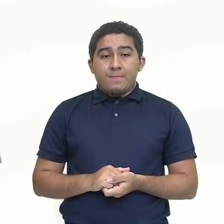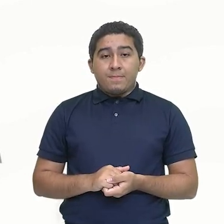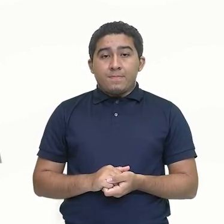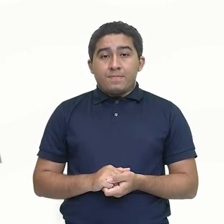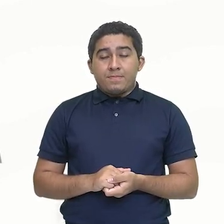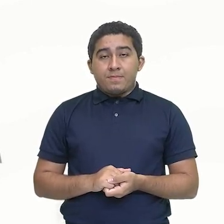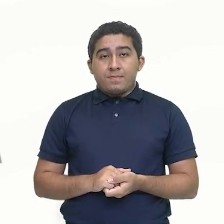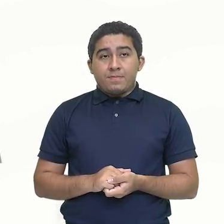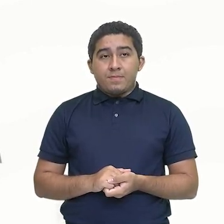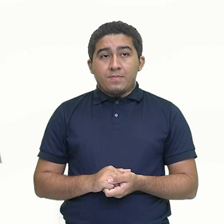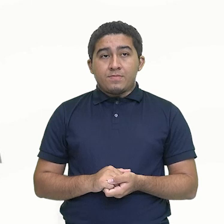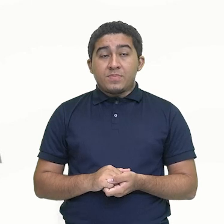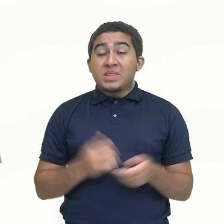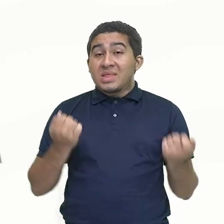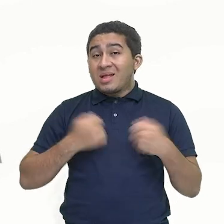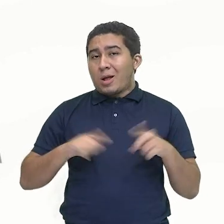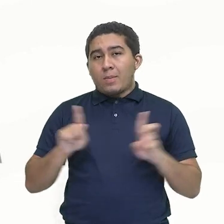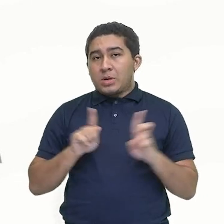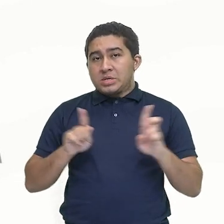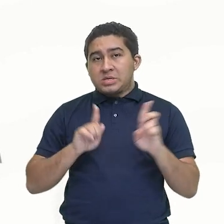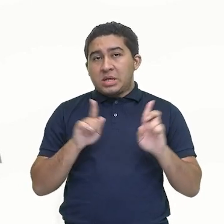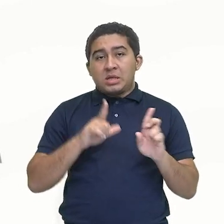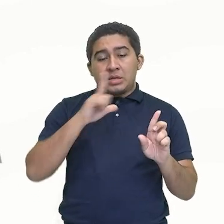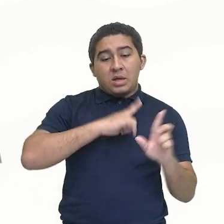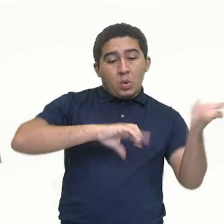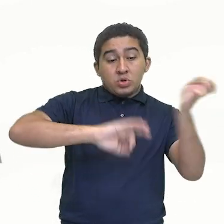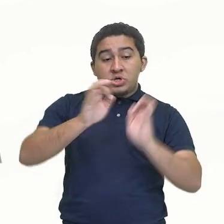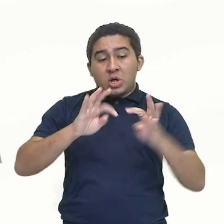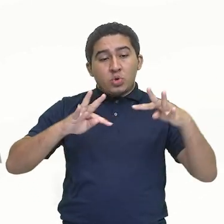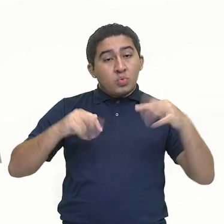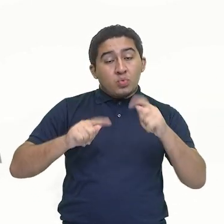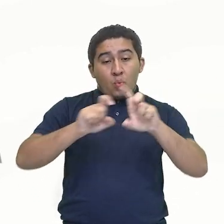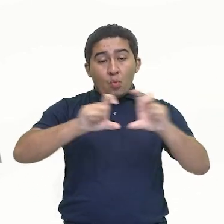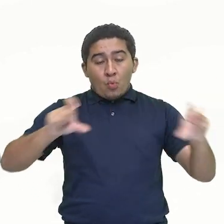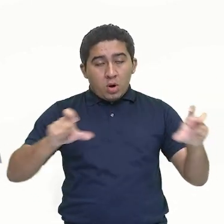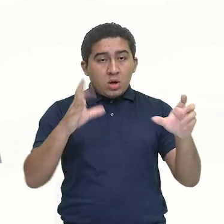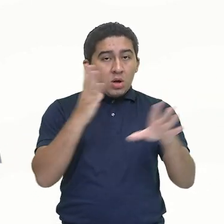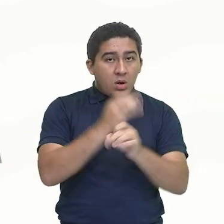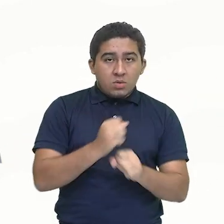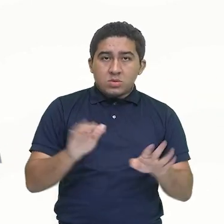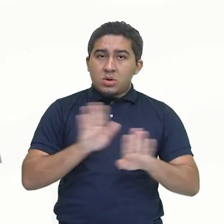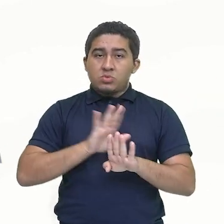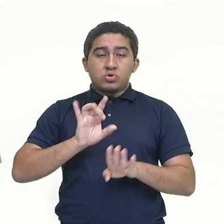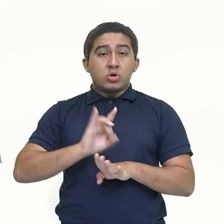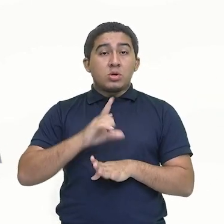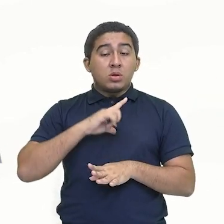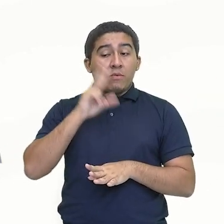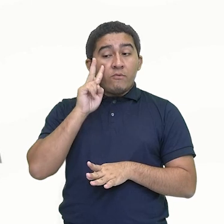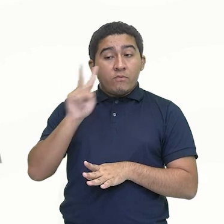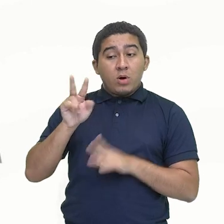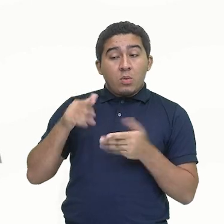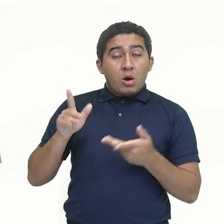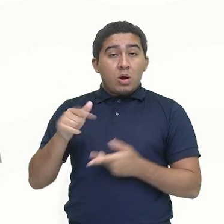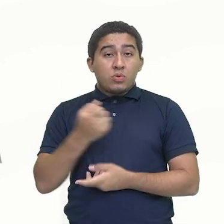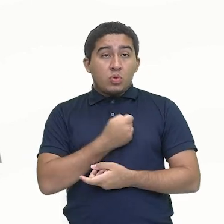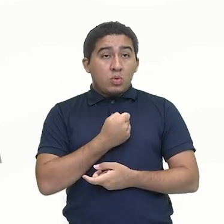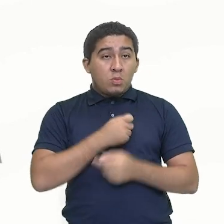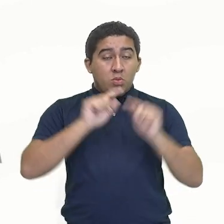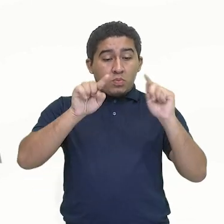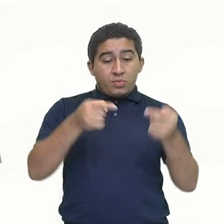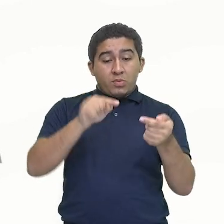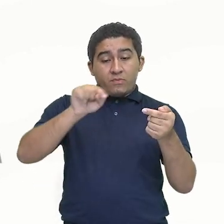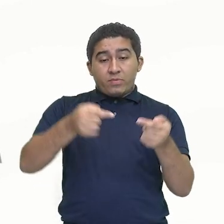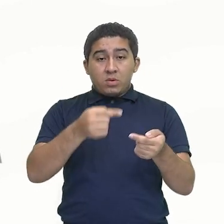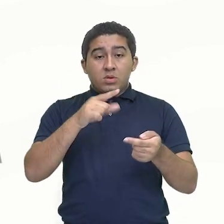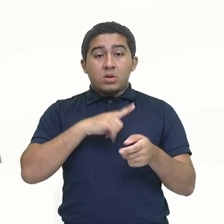traçar o gráfico, né, para descobrir quem é o ponto de máximo. Basta olhar os seus coeficientes, tá bom?